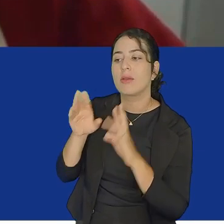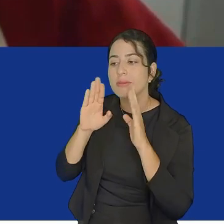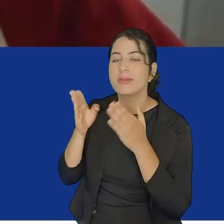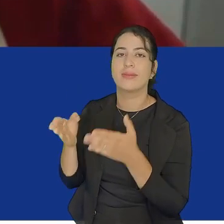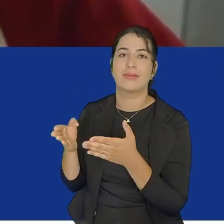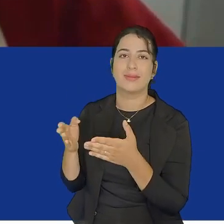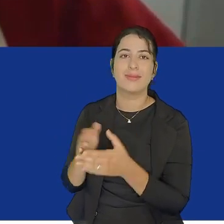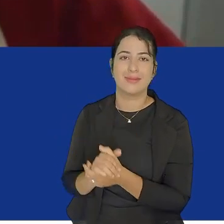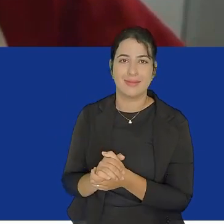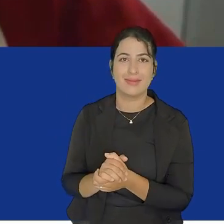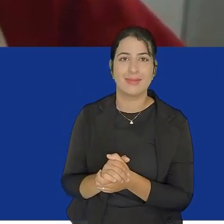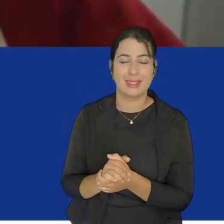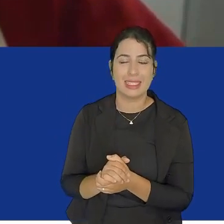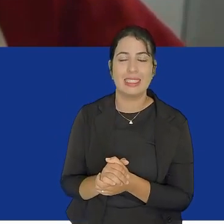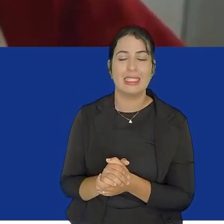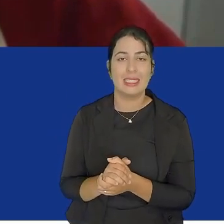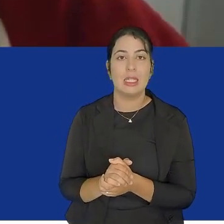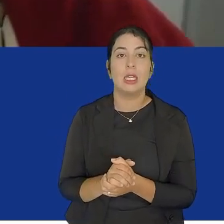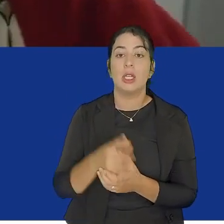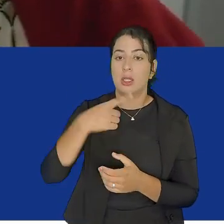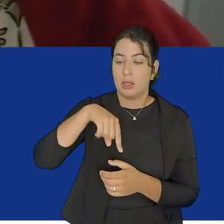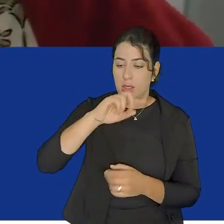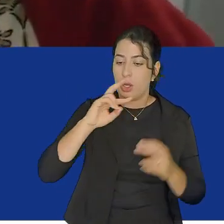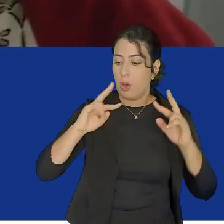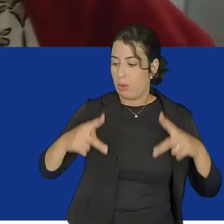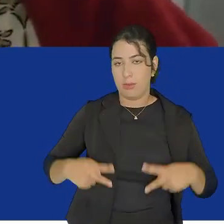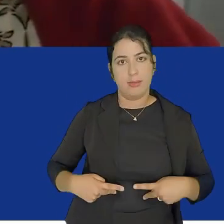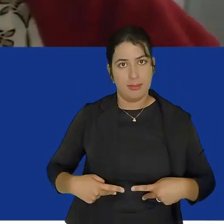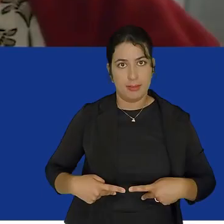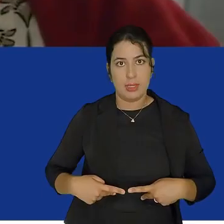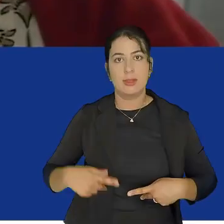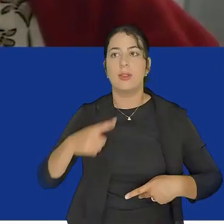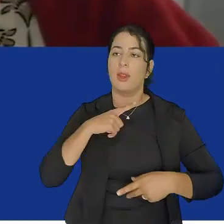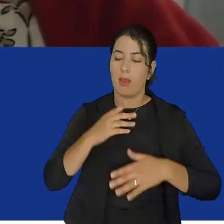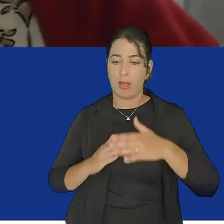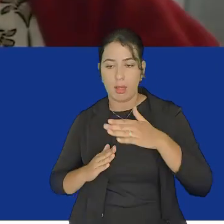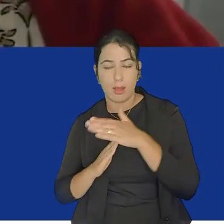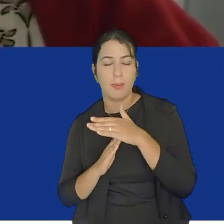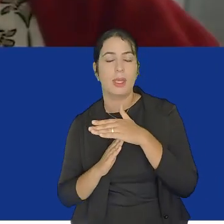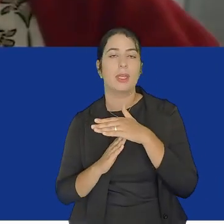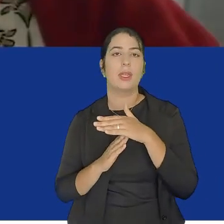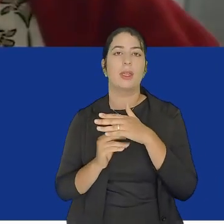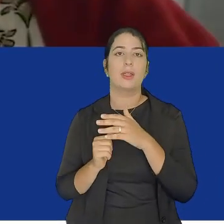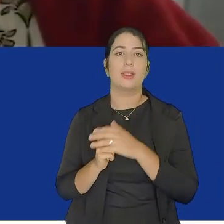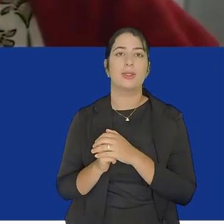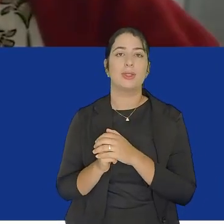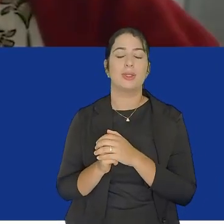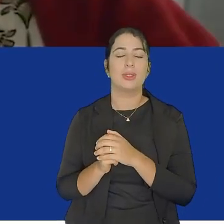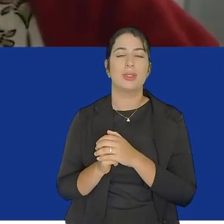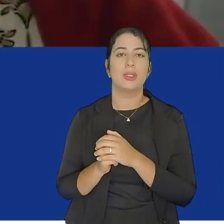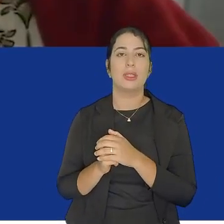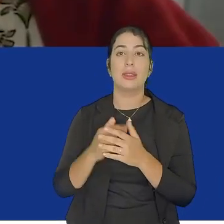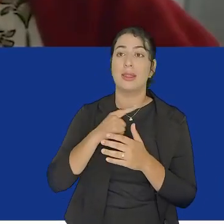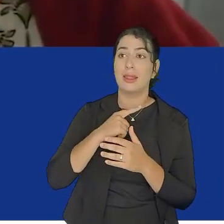produção. O fato de sermos seres humanos, de termos limites da própria existência,